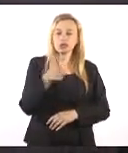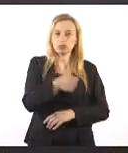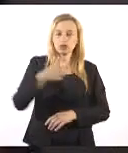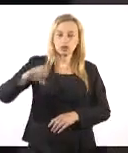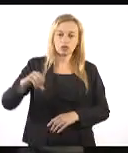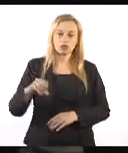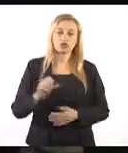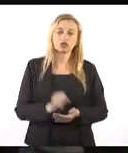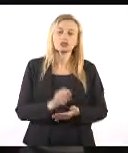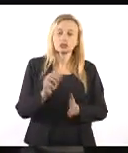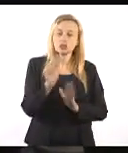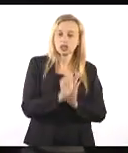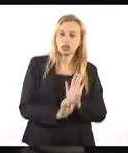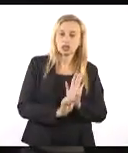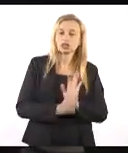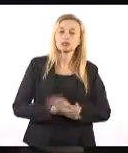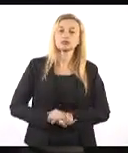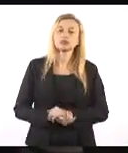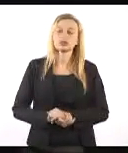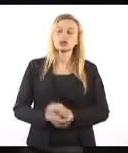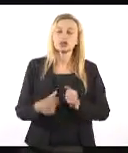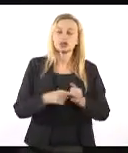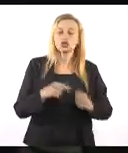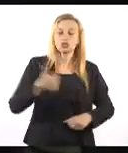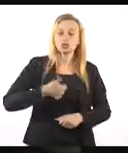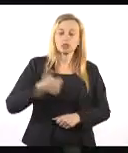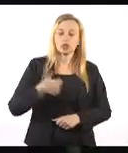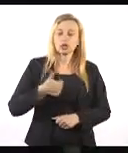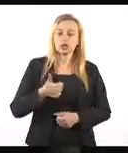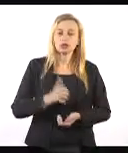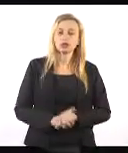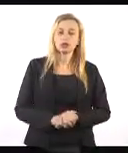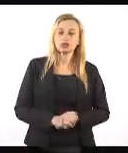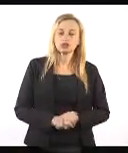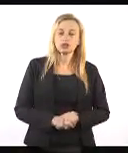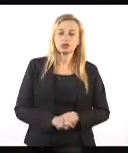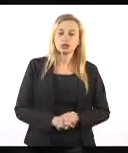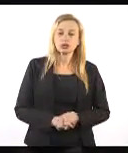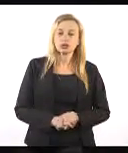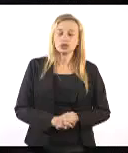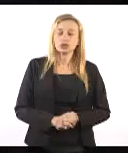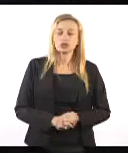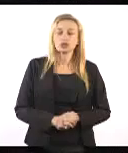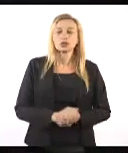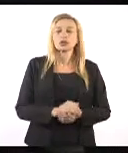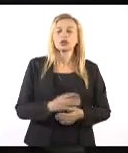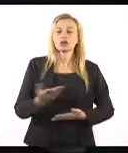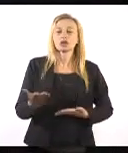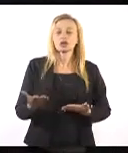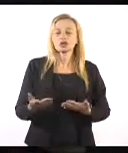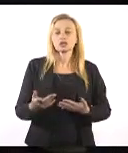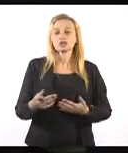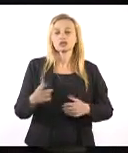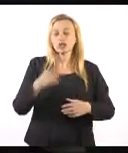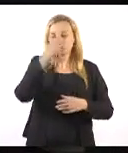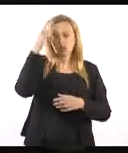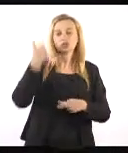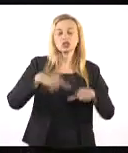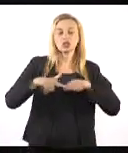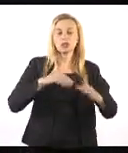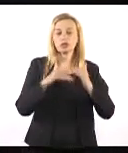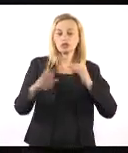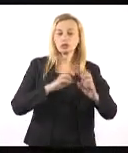vigorar com a seguinte redação. Artigo 1º, os concessionários de serviços de metrô Rio da Supervia que operam no âmbito do Estado do